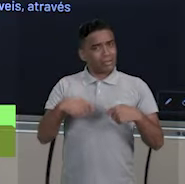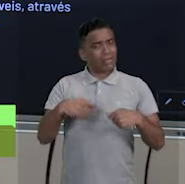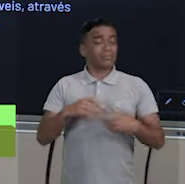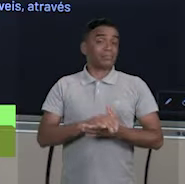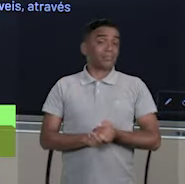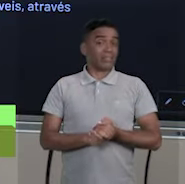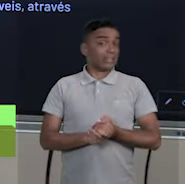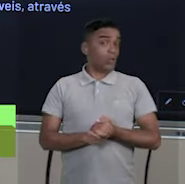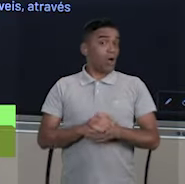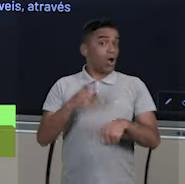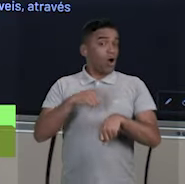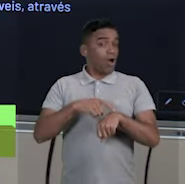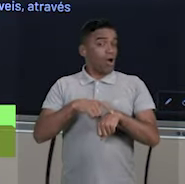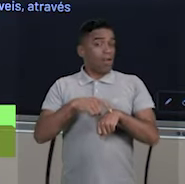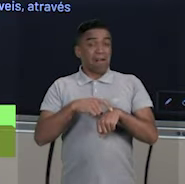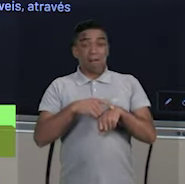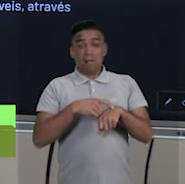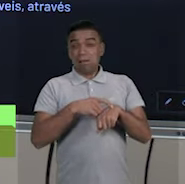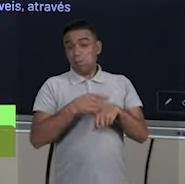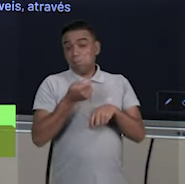não precisa mais é